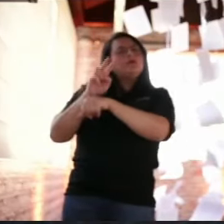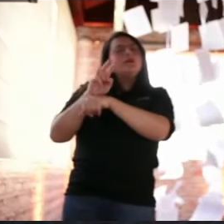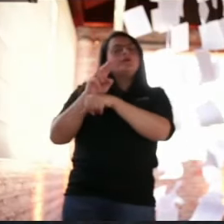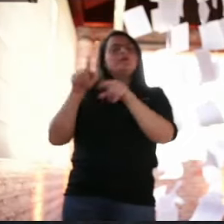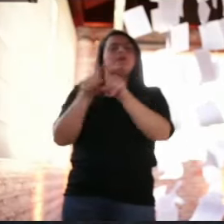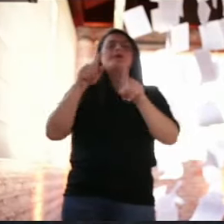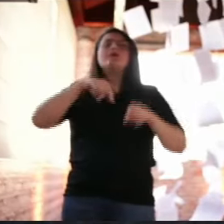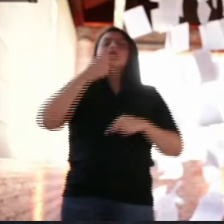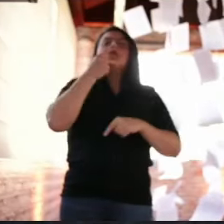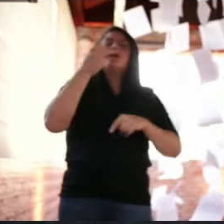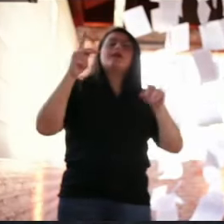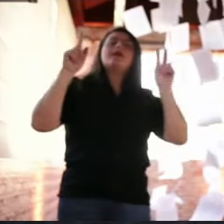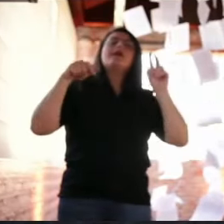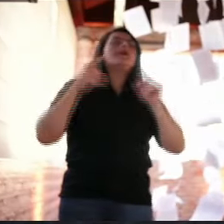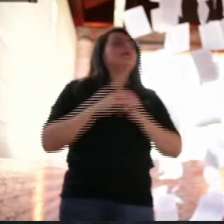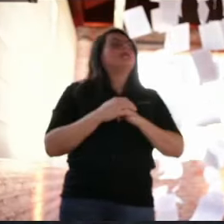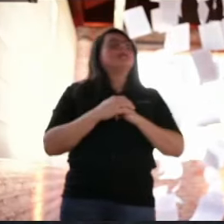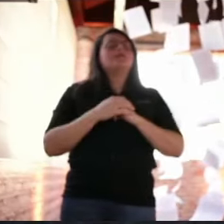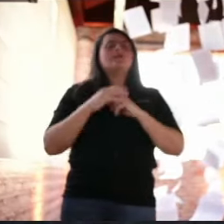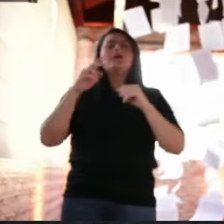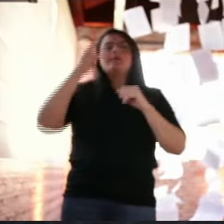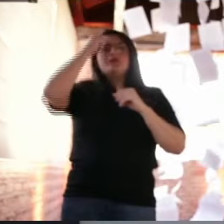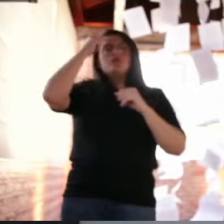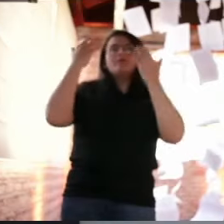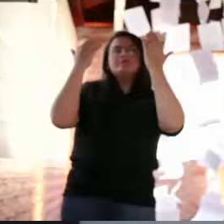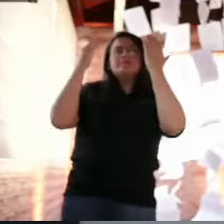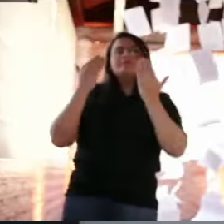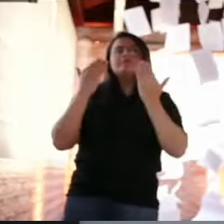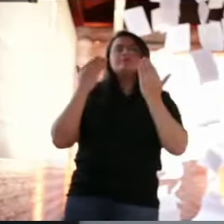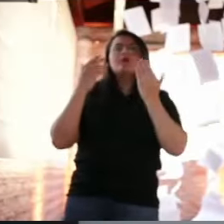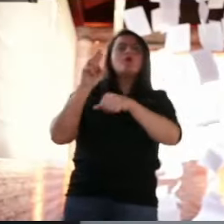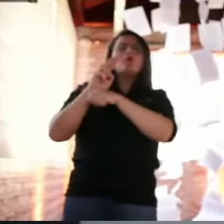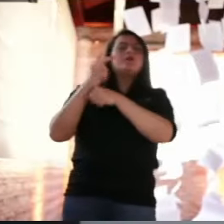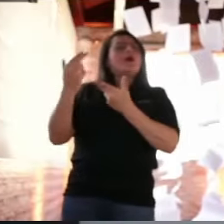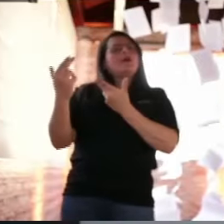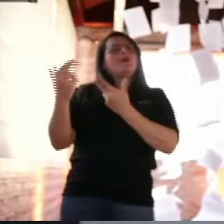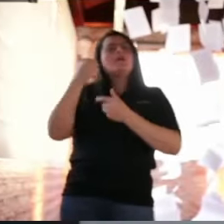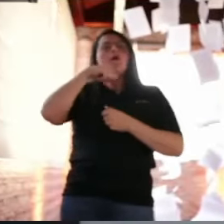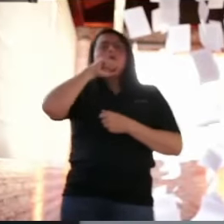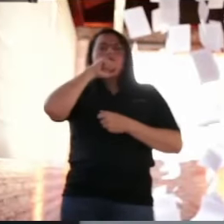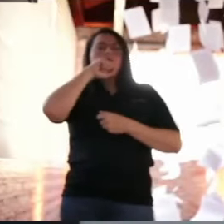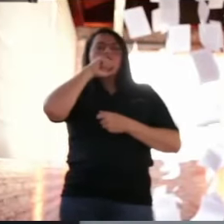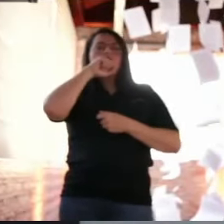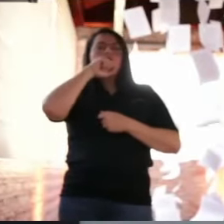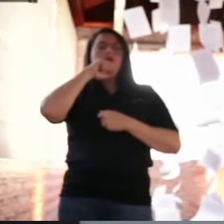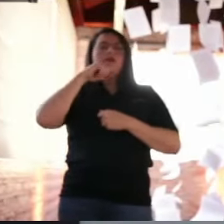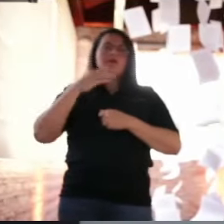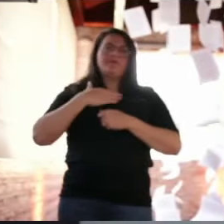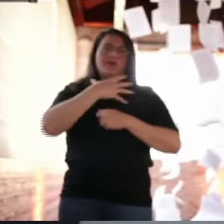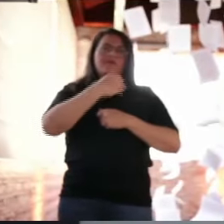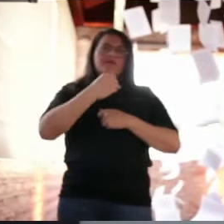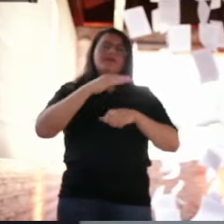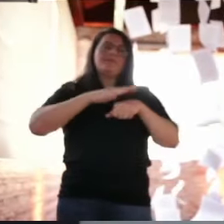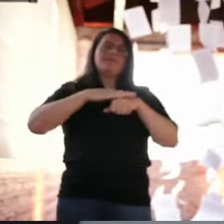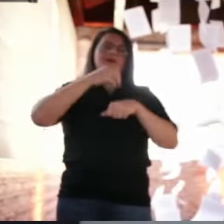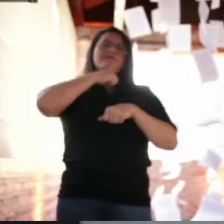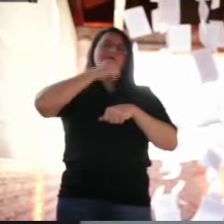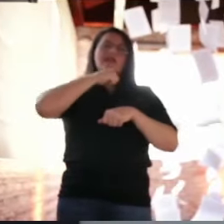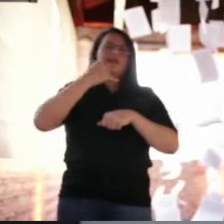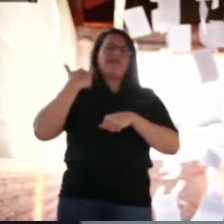diz um psicanalista que cuida como uma mãe a minha filha mais velha de 25